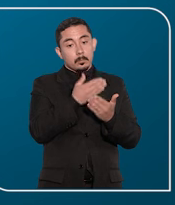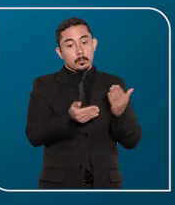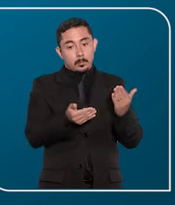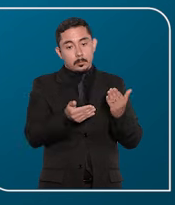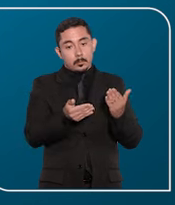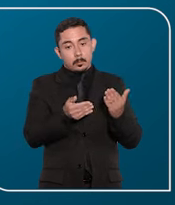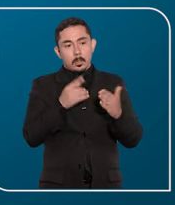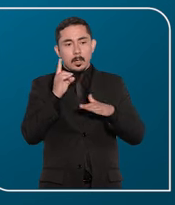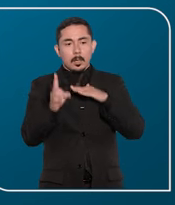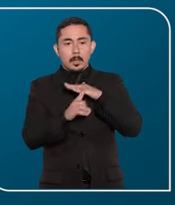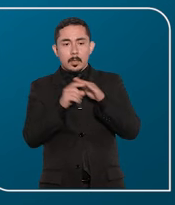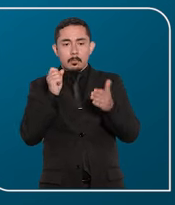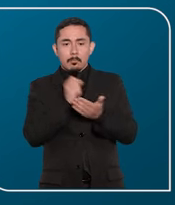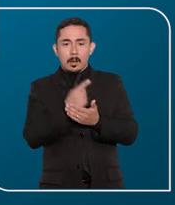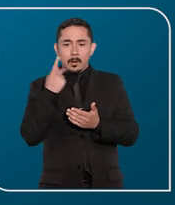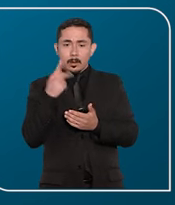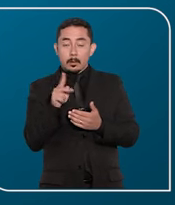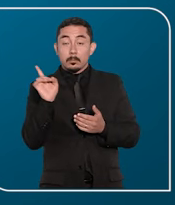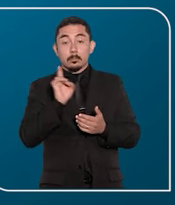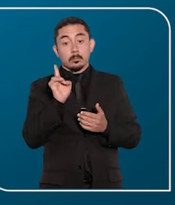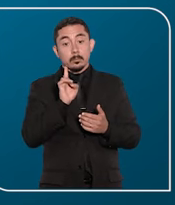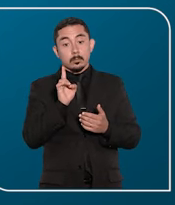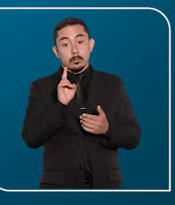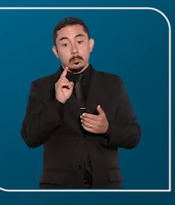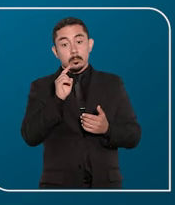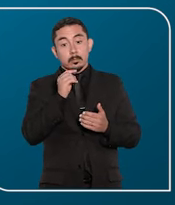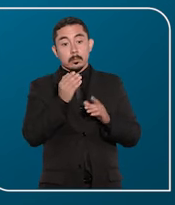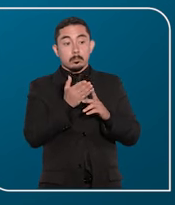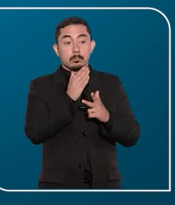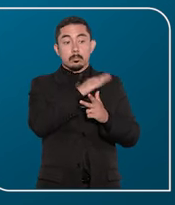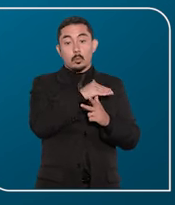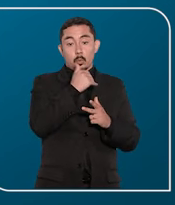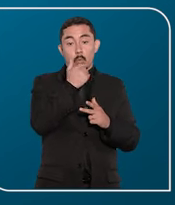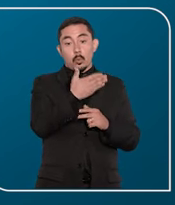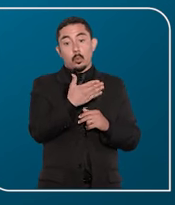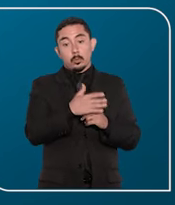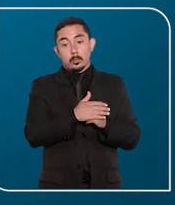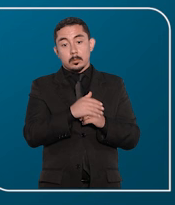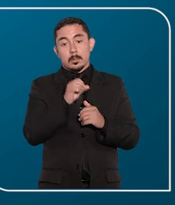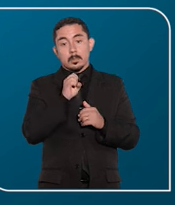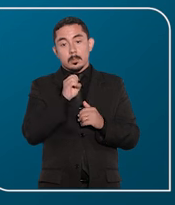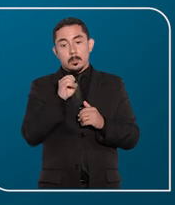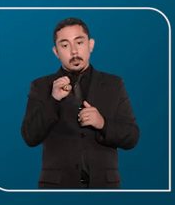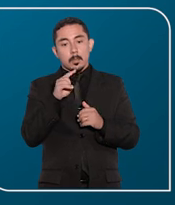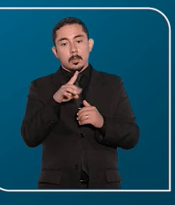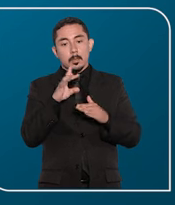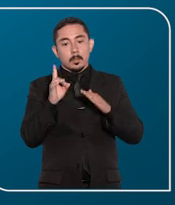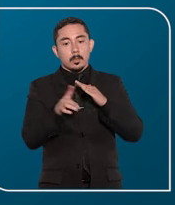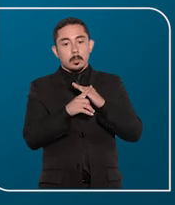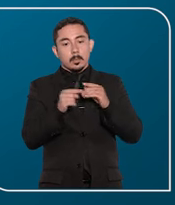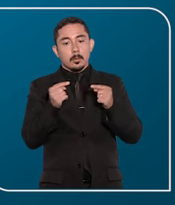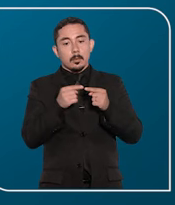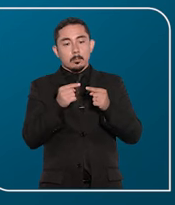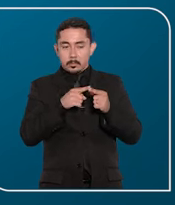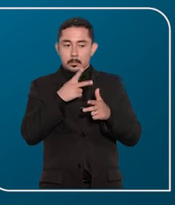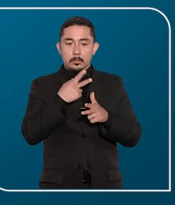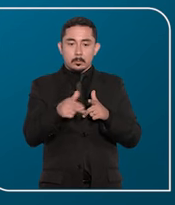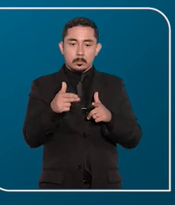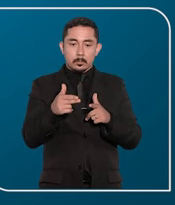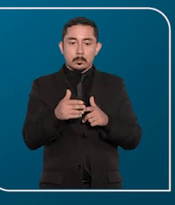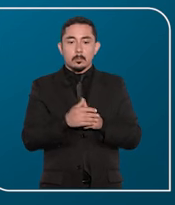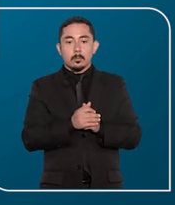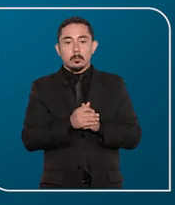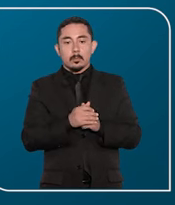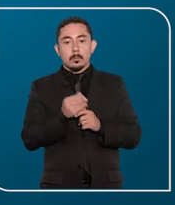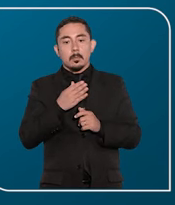ele honorário de sucumbência, é a outra parte, caso o cliente do advogado seja vencedor. Então, o meu cliente